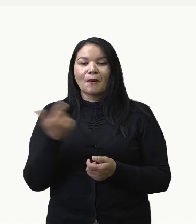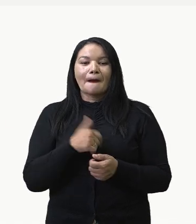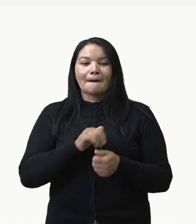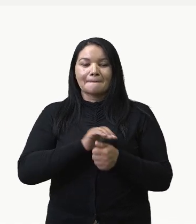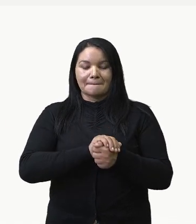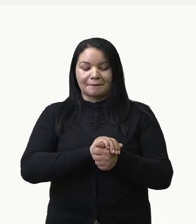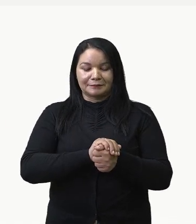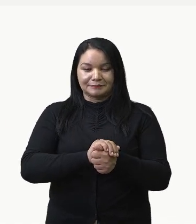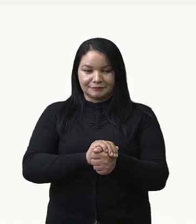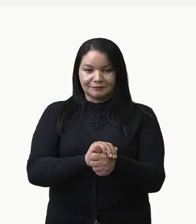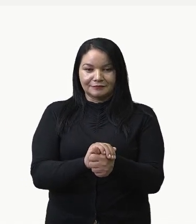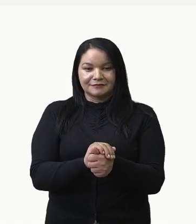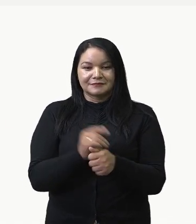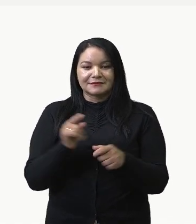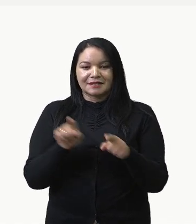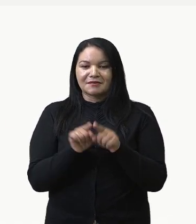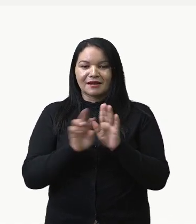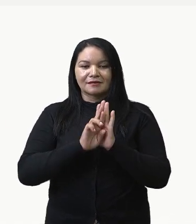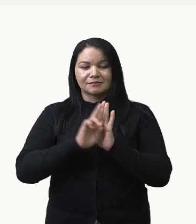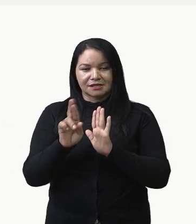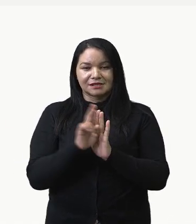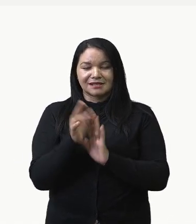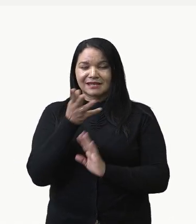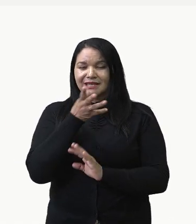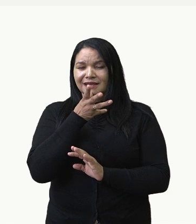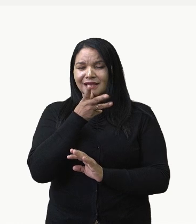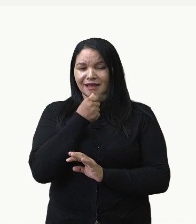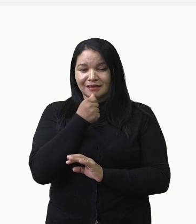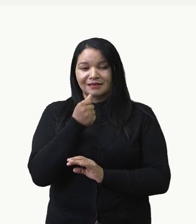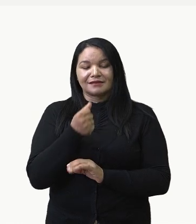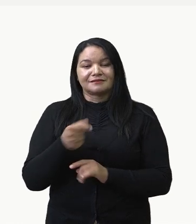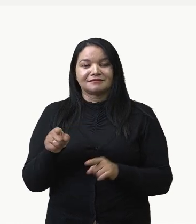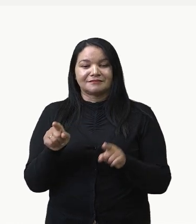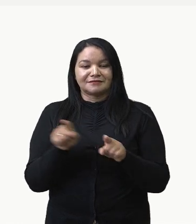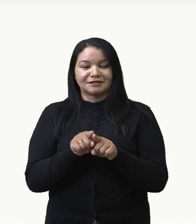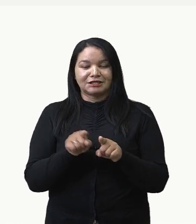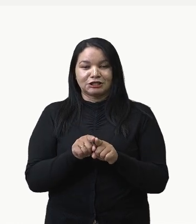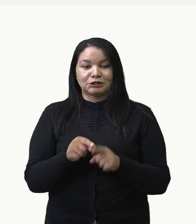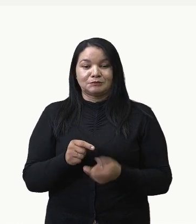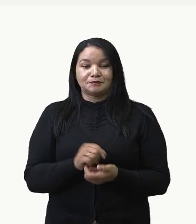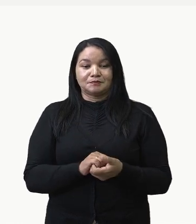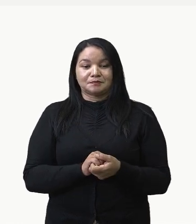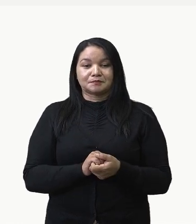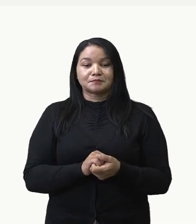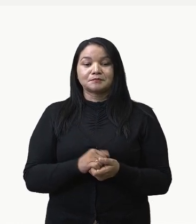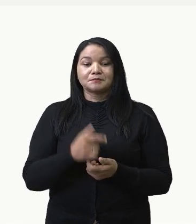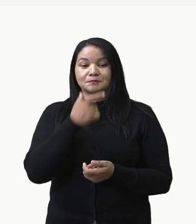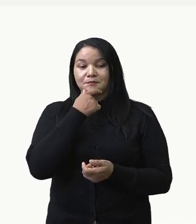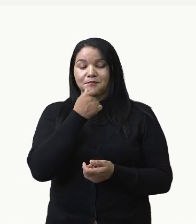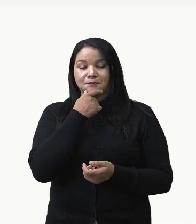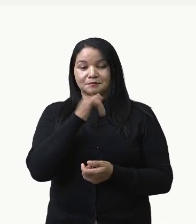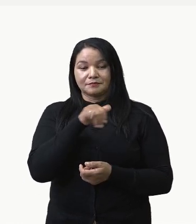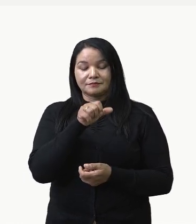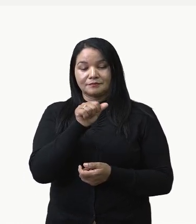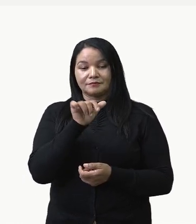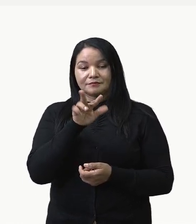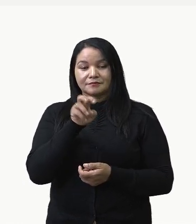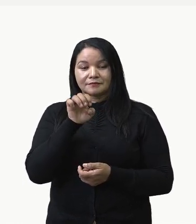representa lentitud personaa o unom lento Java